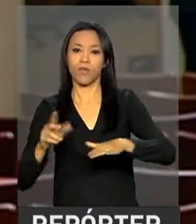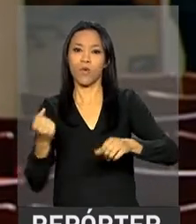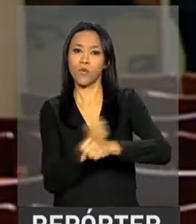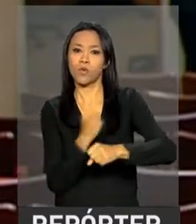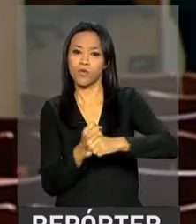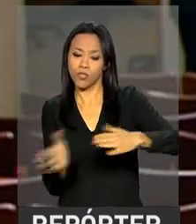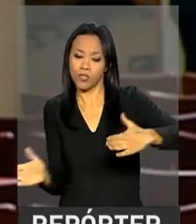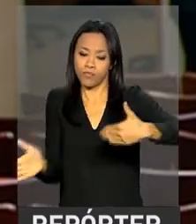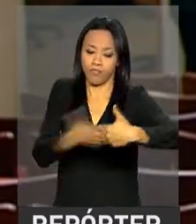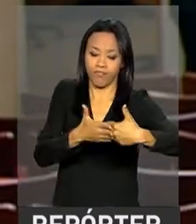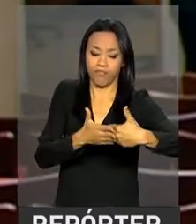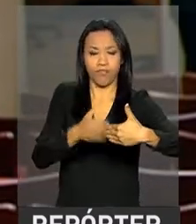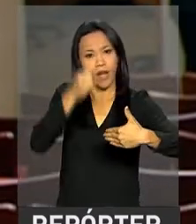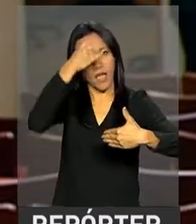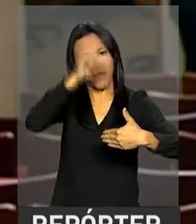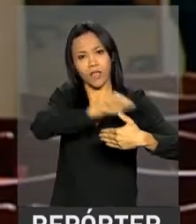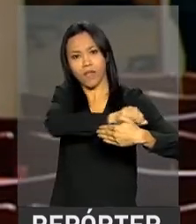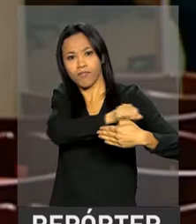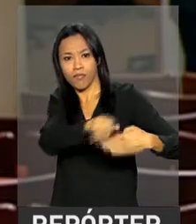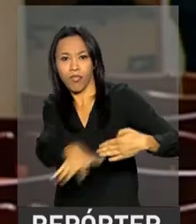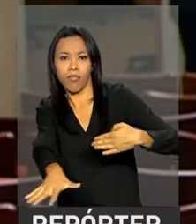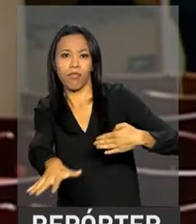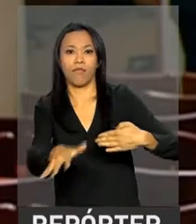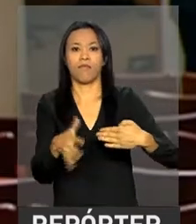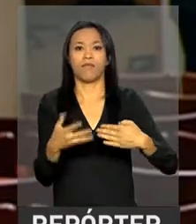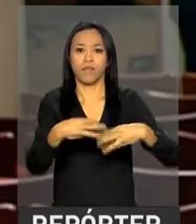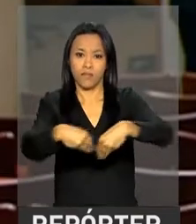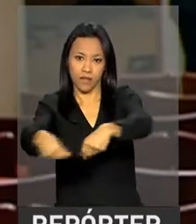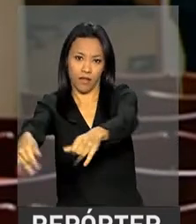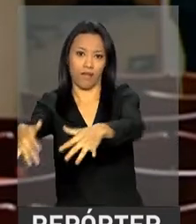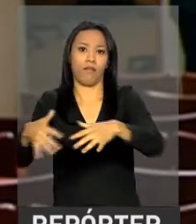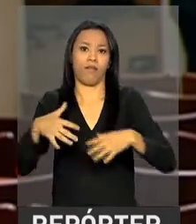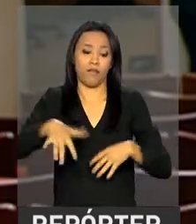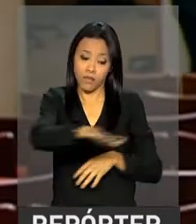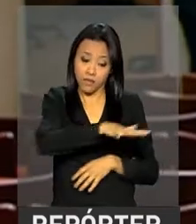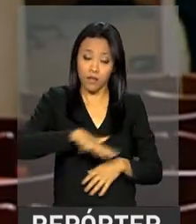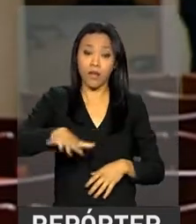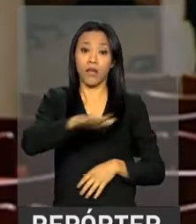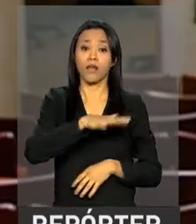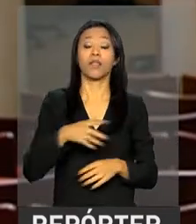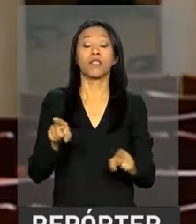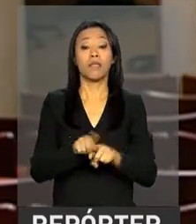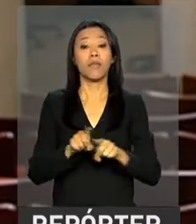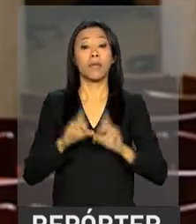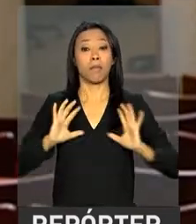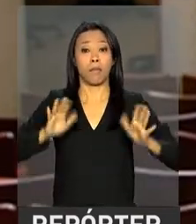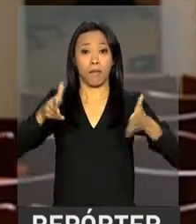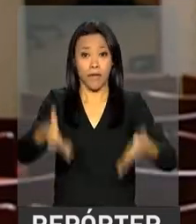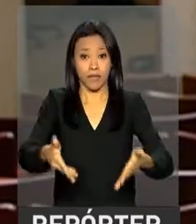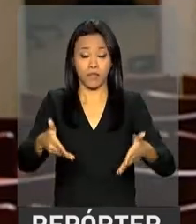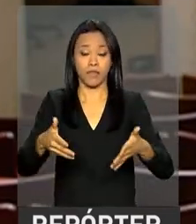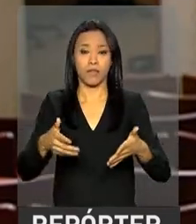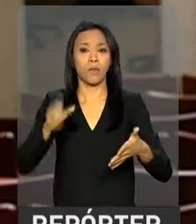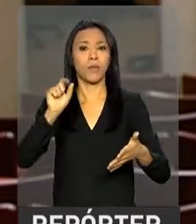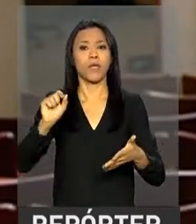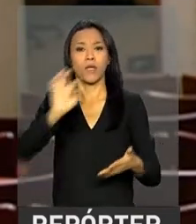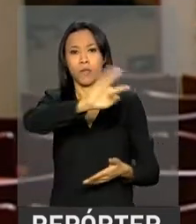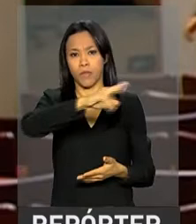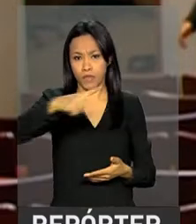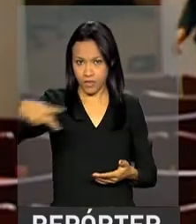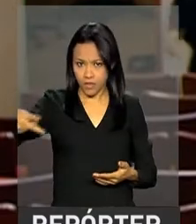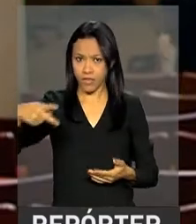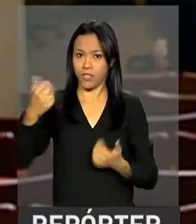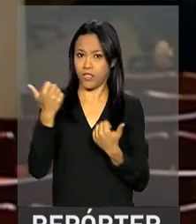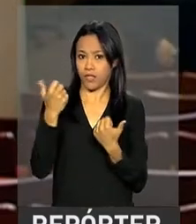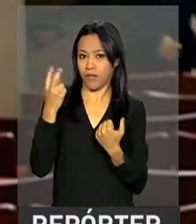Janeiro, para evitar deslizamentos e desmoronamentos de terras nessa região. Participam aqui do evento o presidente em